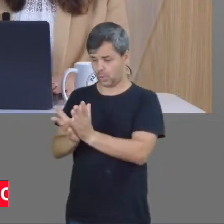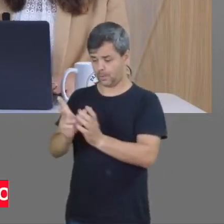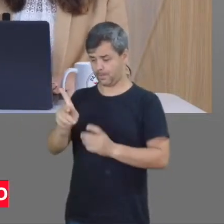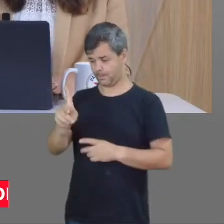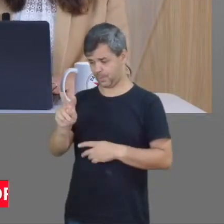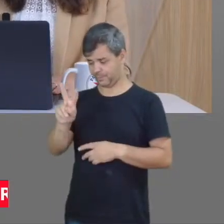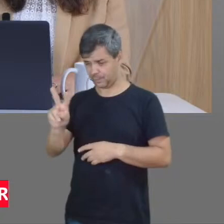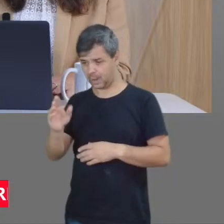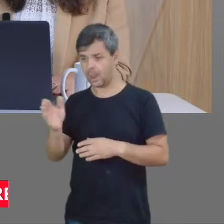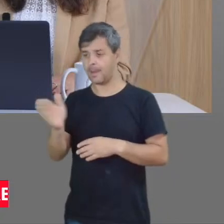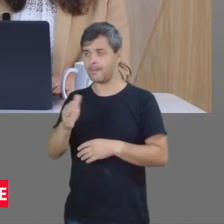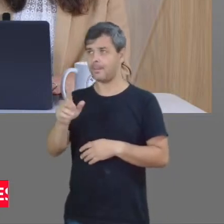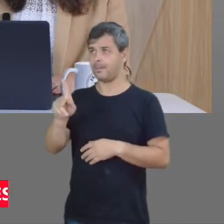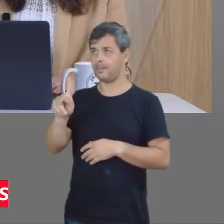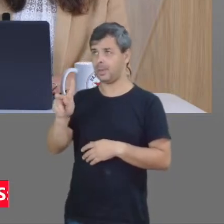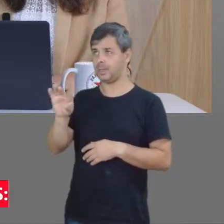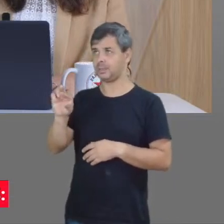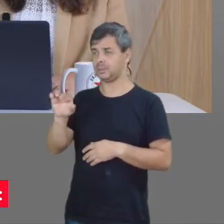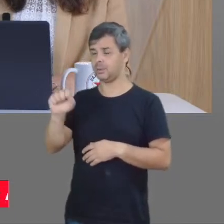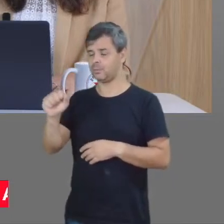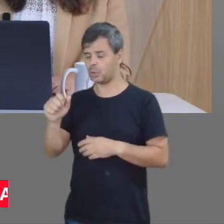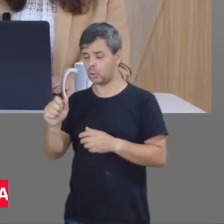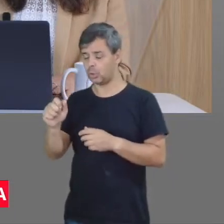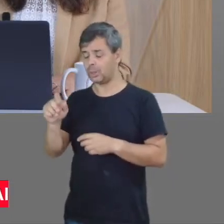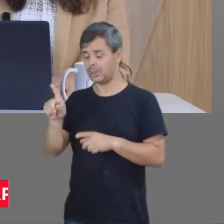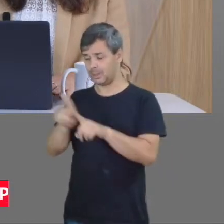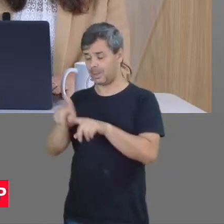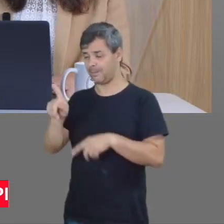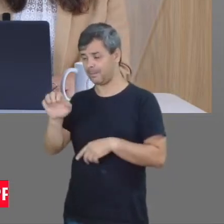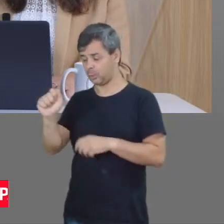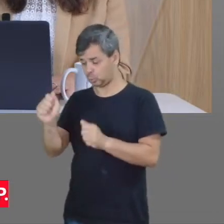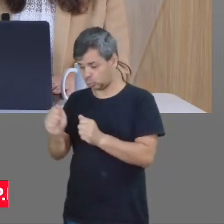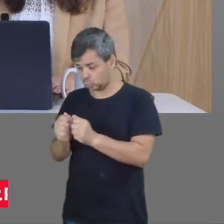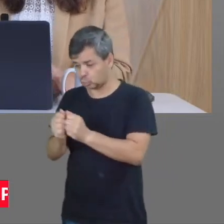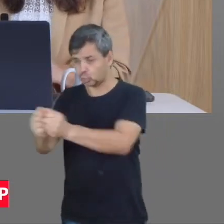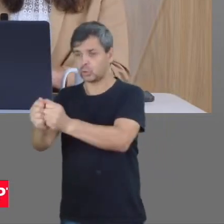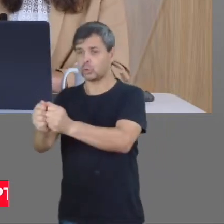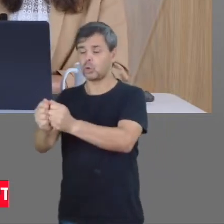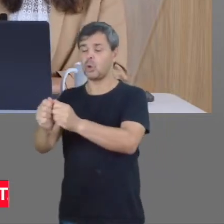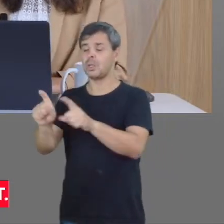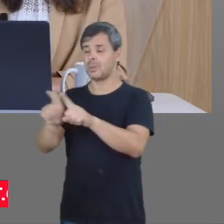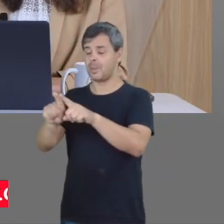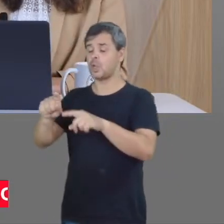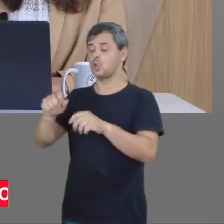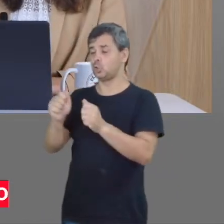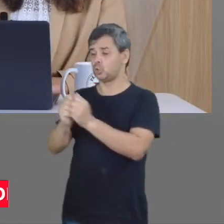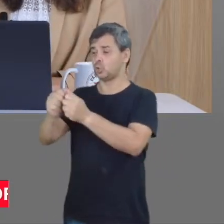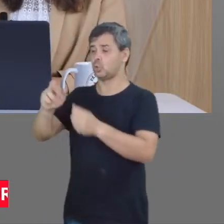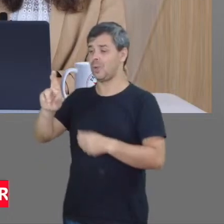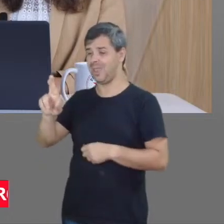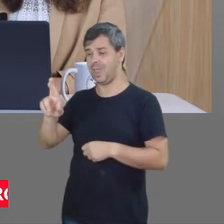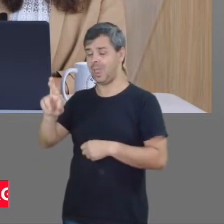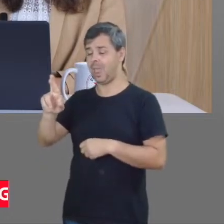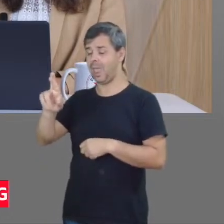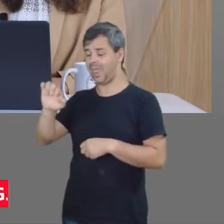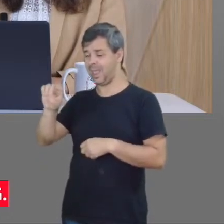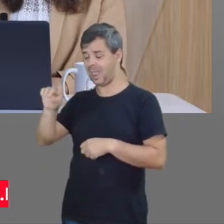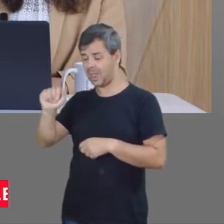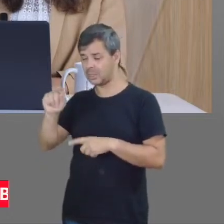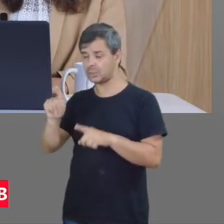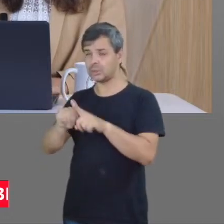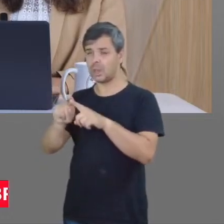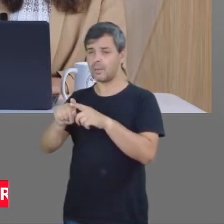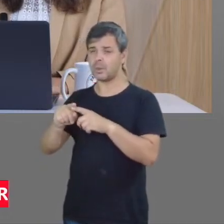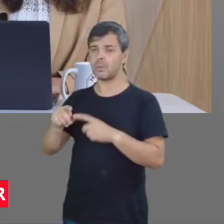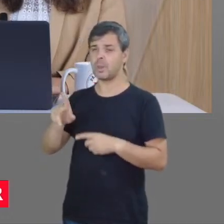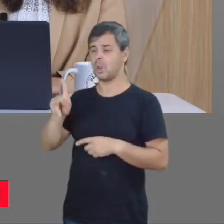PV, PCdoB e PT, junto com a federação Rede PSOL, com diálogos bem avançados com